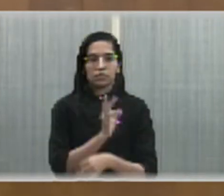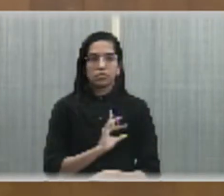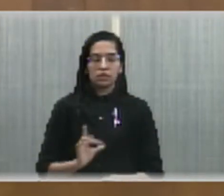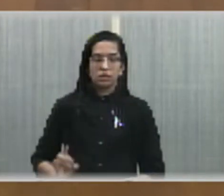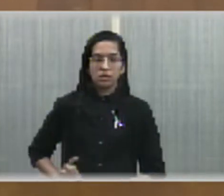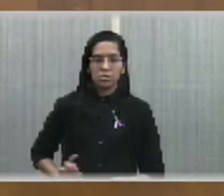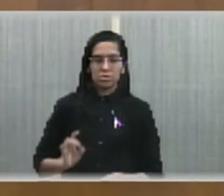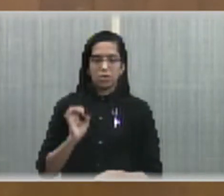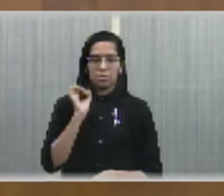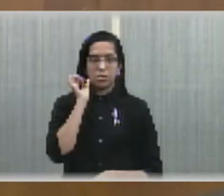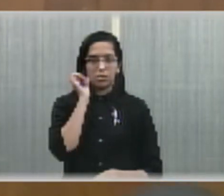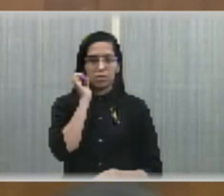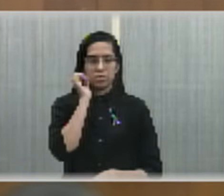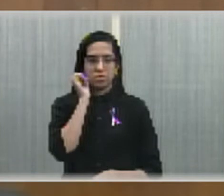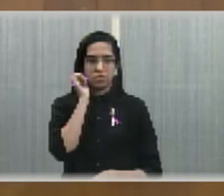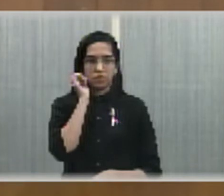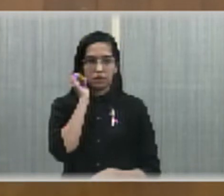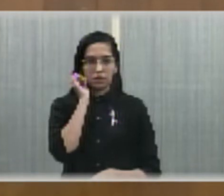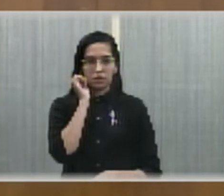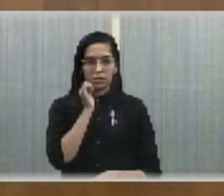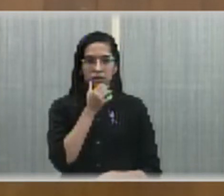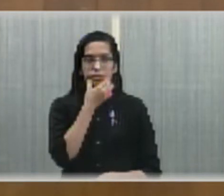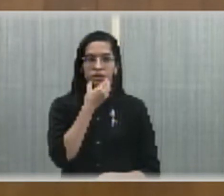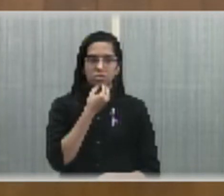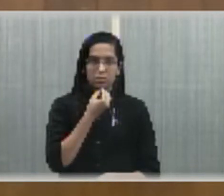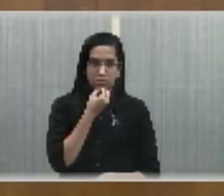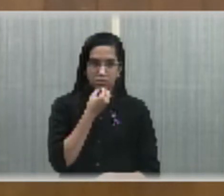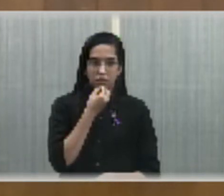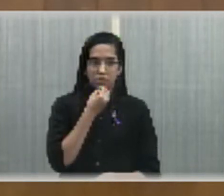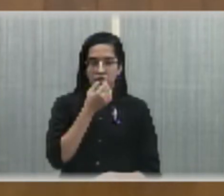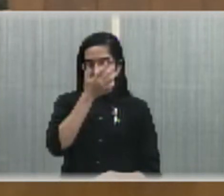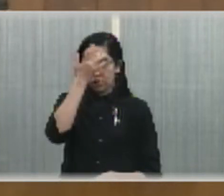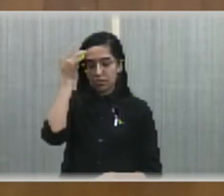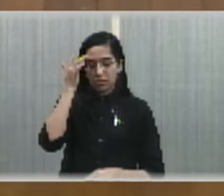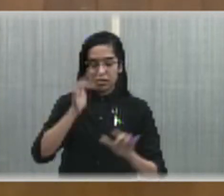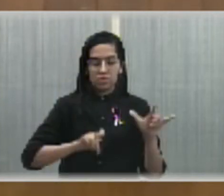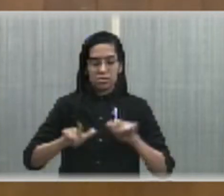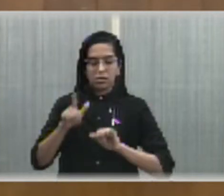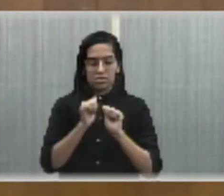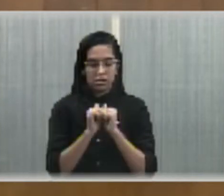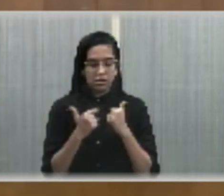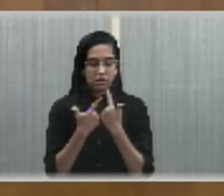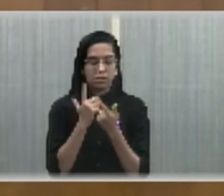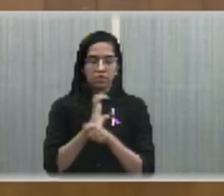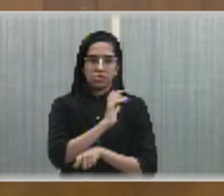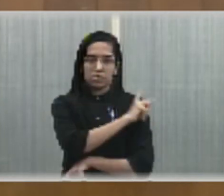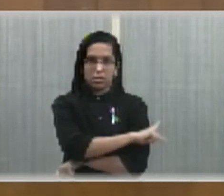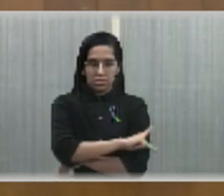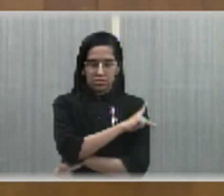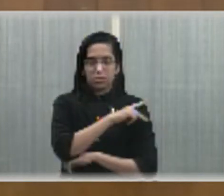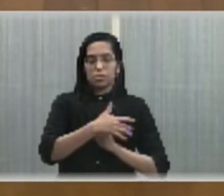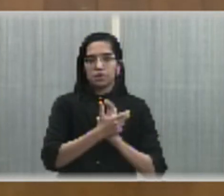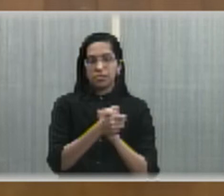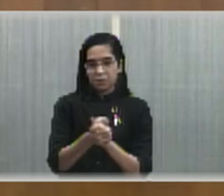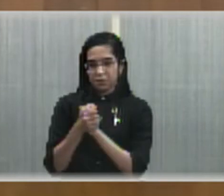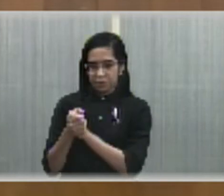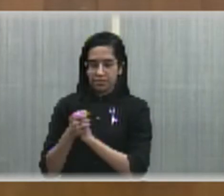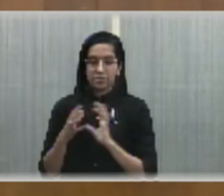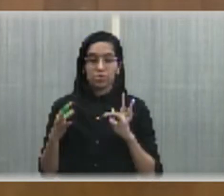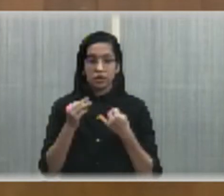deputadas, cumprimentar os nossos queridos servidores públicos da Assembleia Legislativa do Estado do Piauí, os nossos